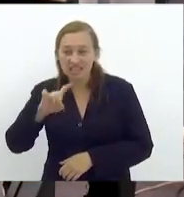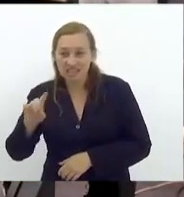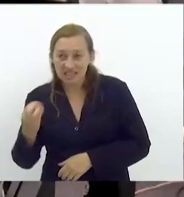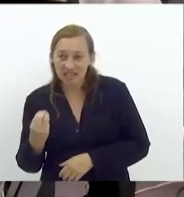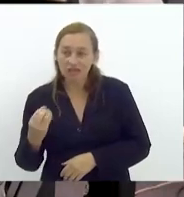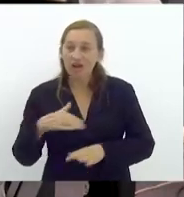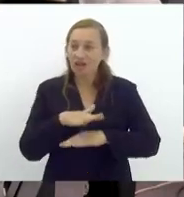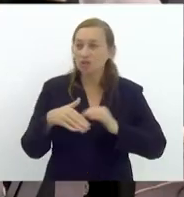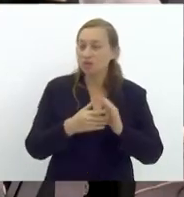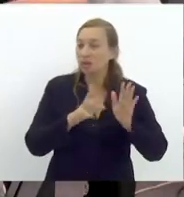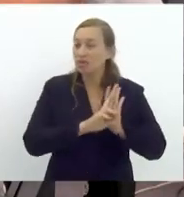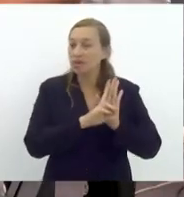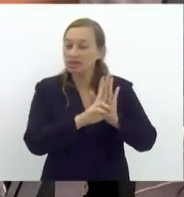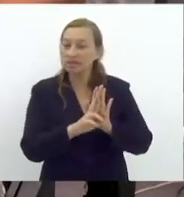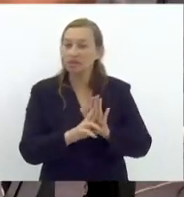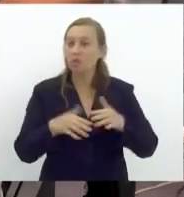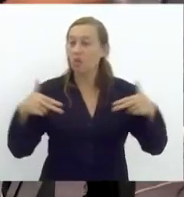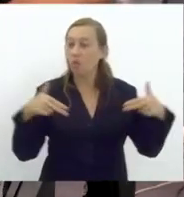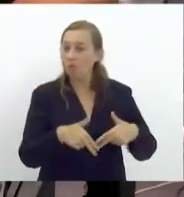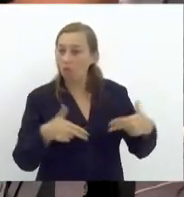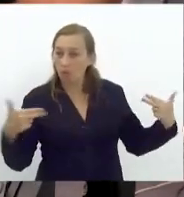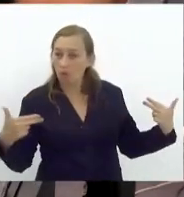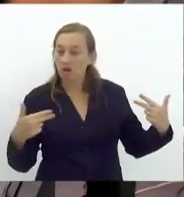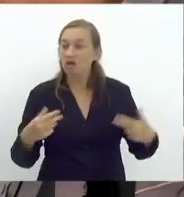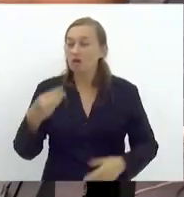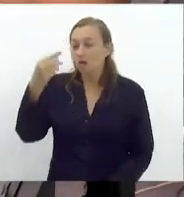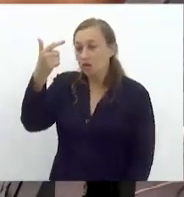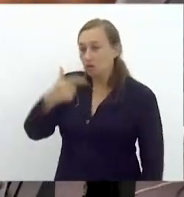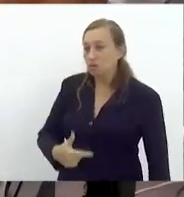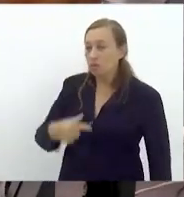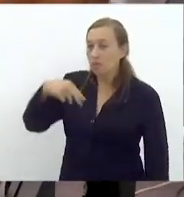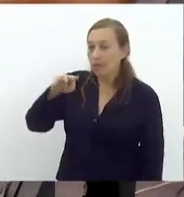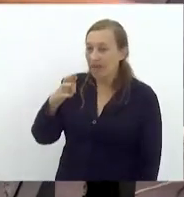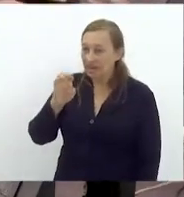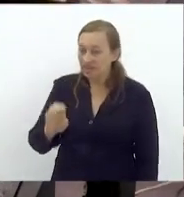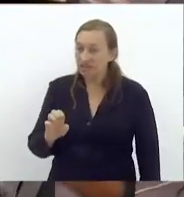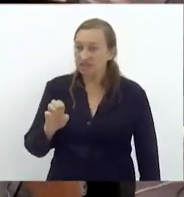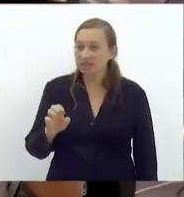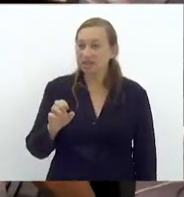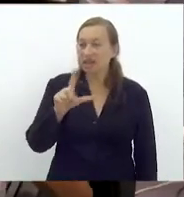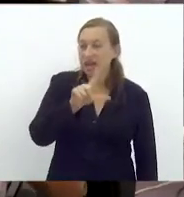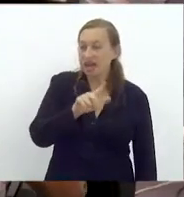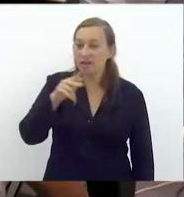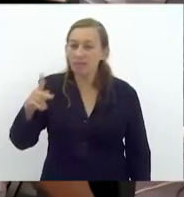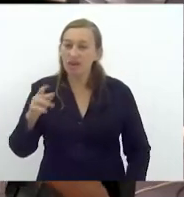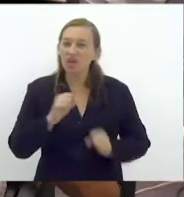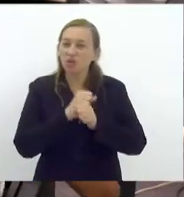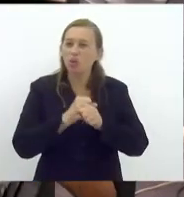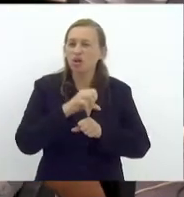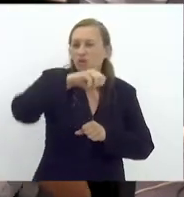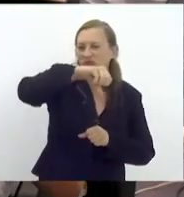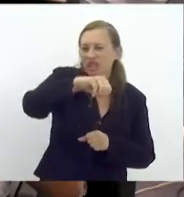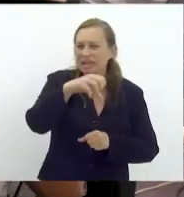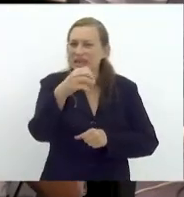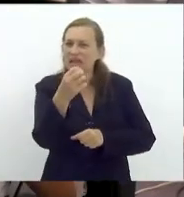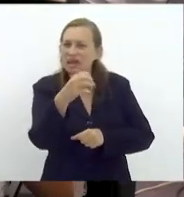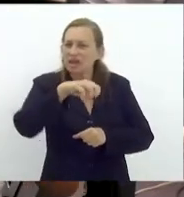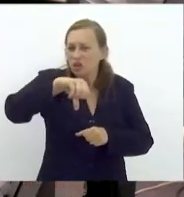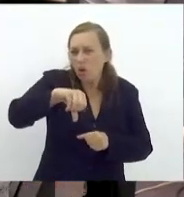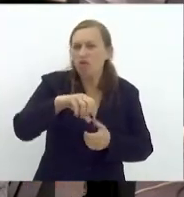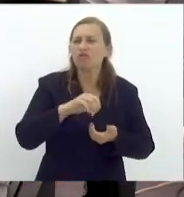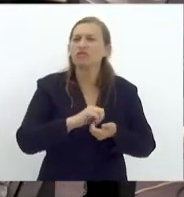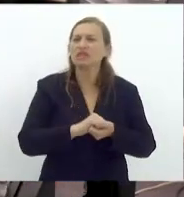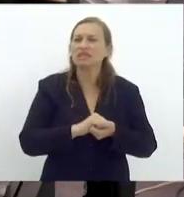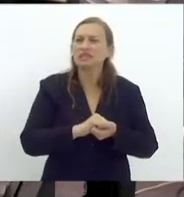representa o Hip Hop bom eu sou mestre LP né de desde 89 foi